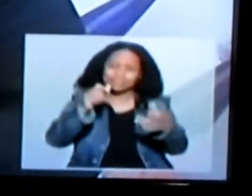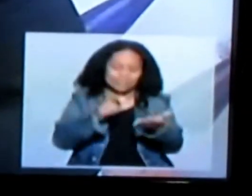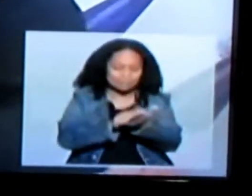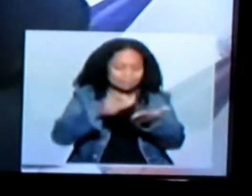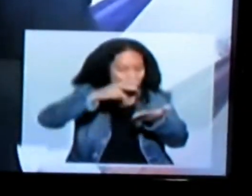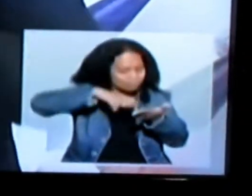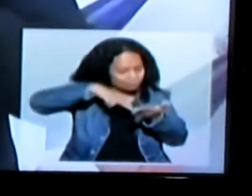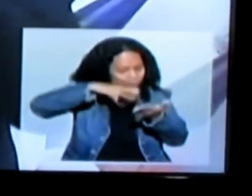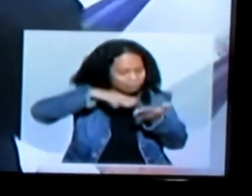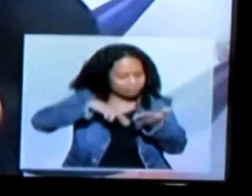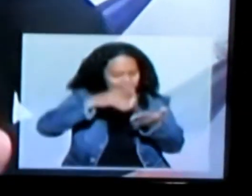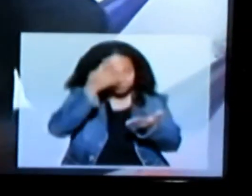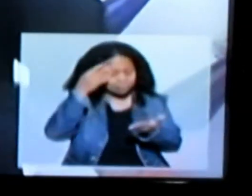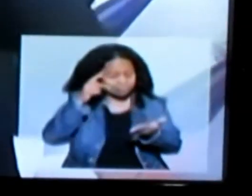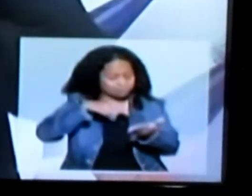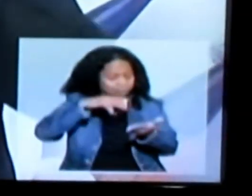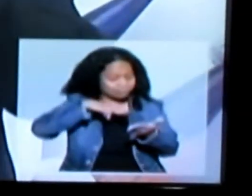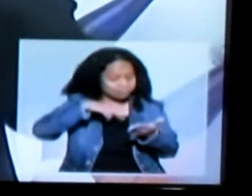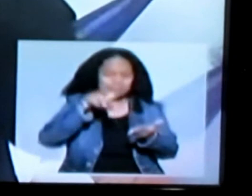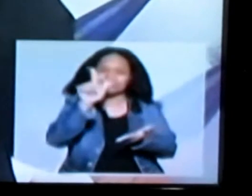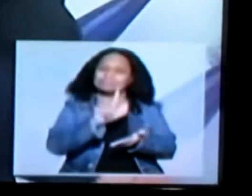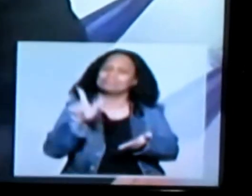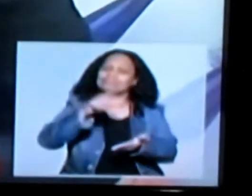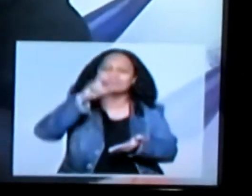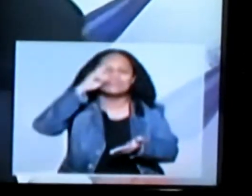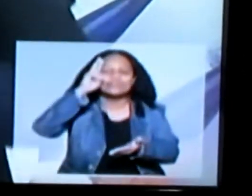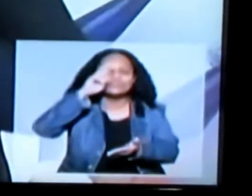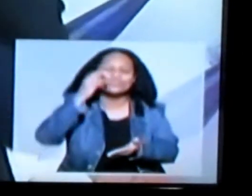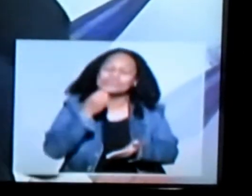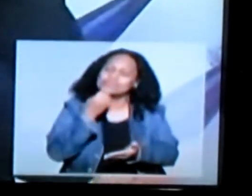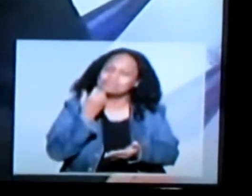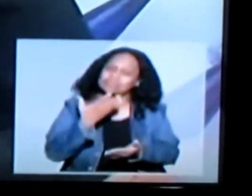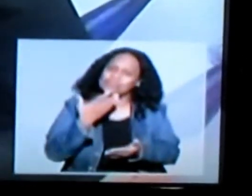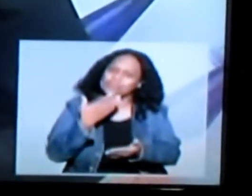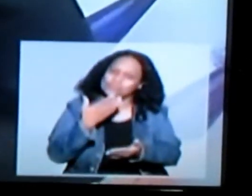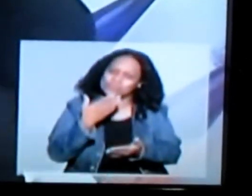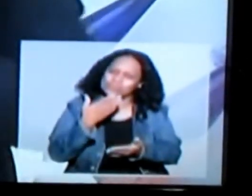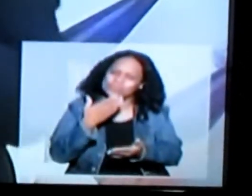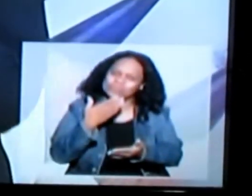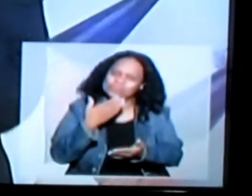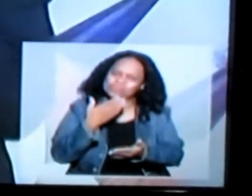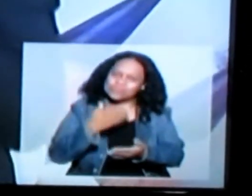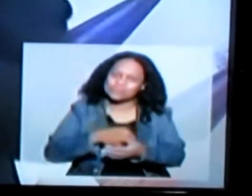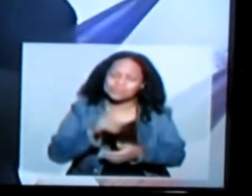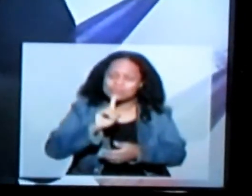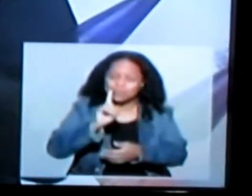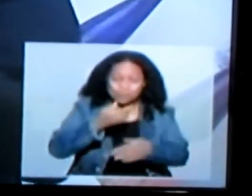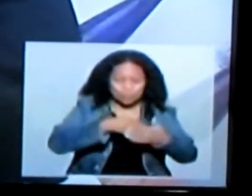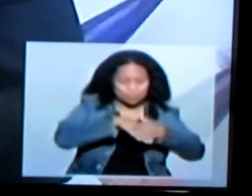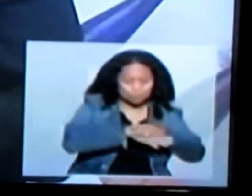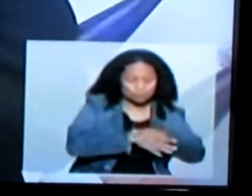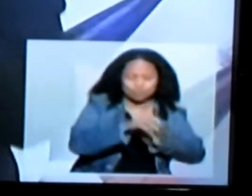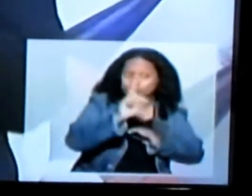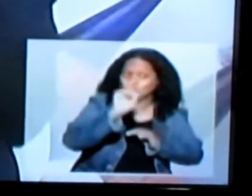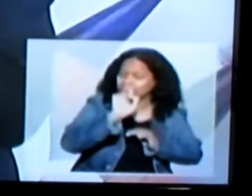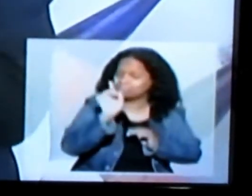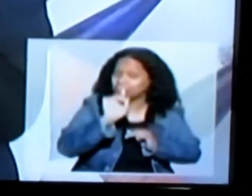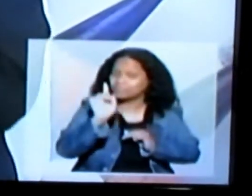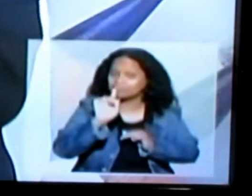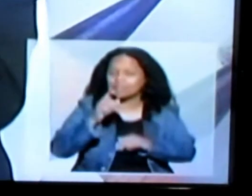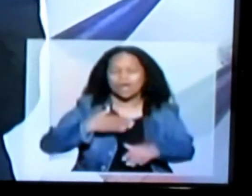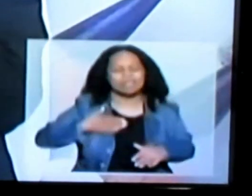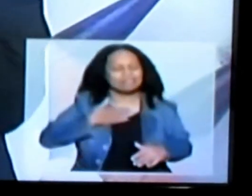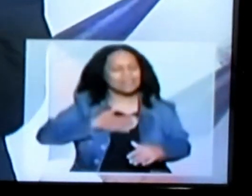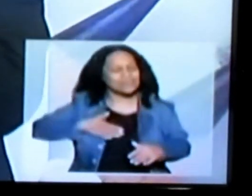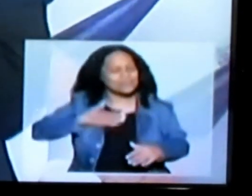muito grande, que é formar leitores, que é trazer o pessoal para a literatura, para histórias bacanas, né? Não vou dizer nem para esse hábito que uma vez me